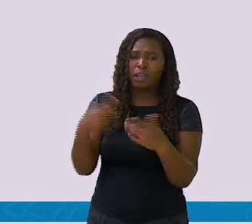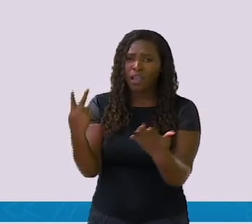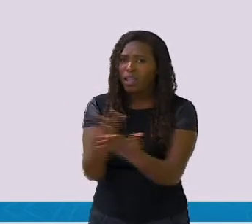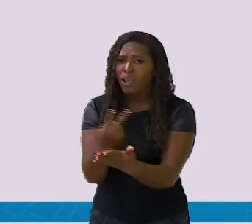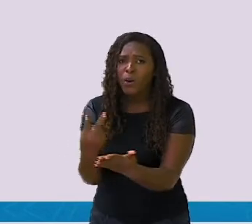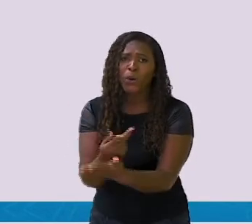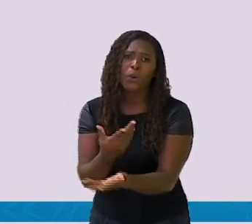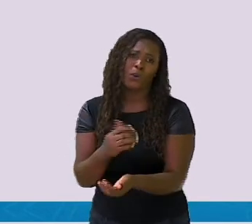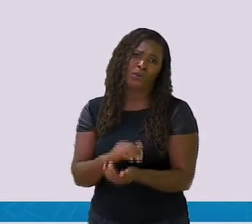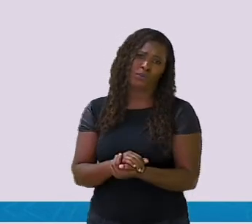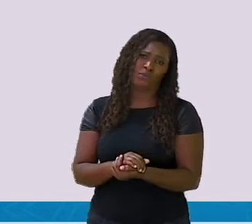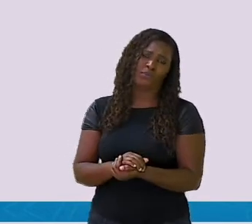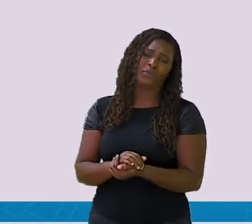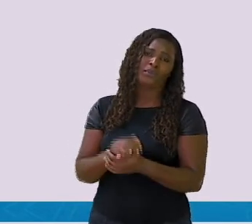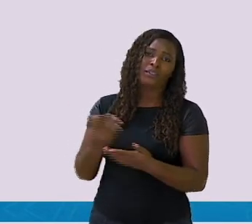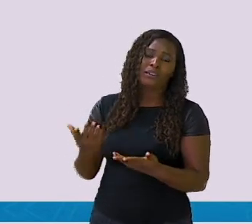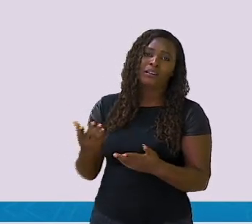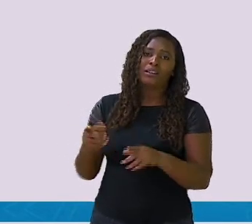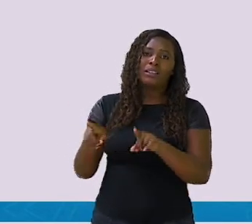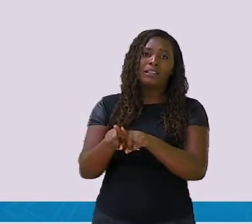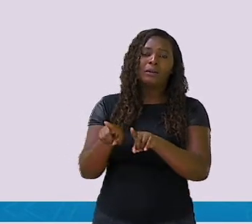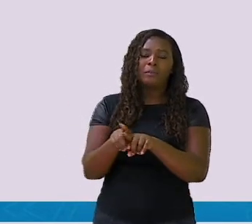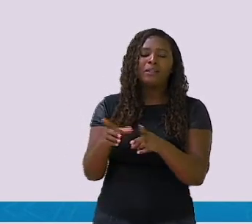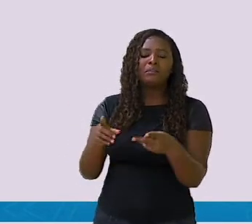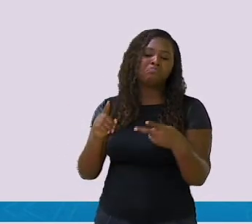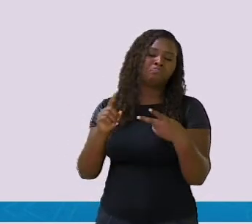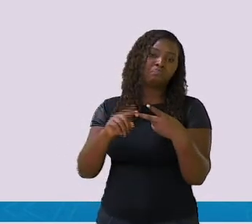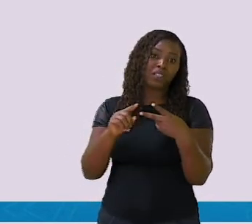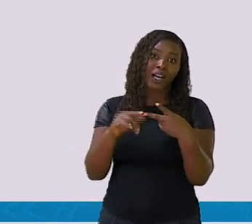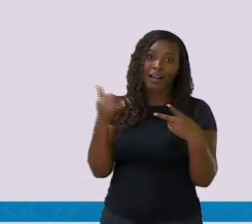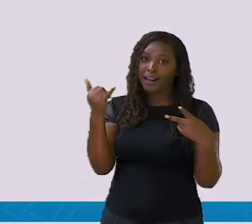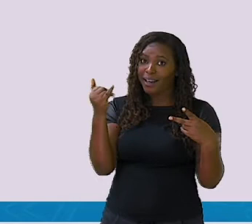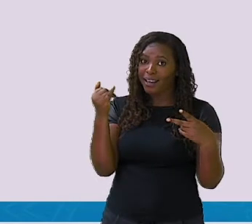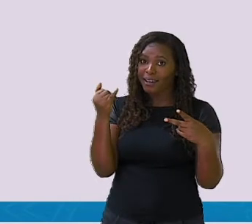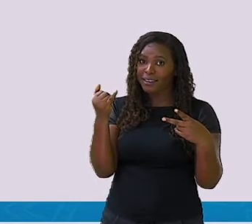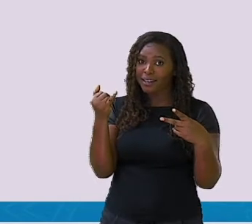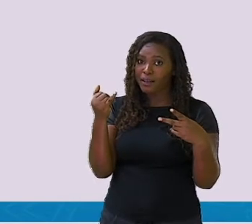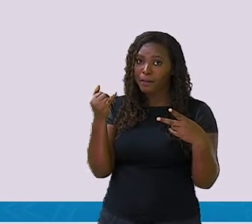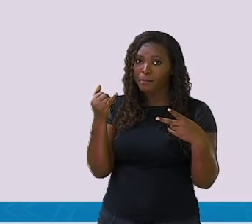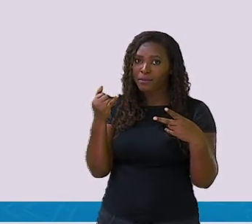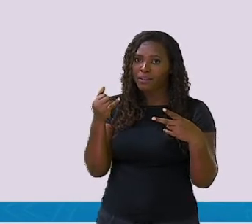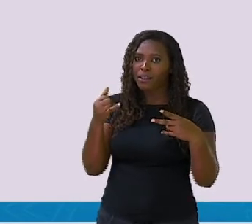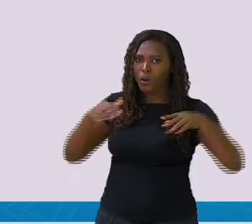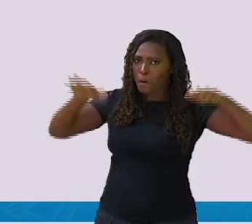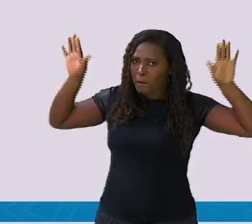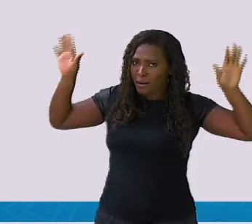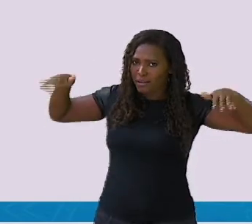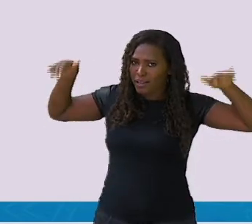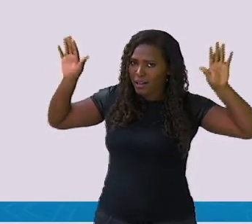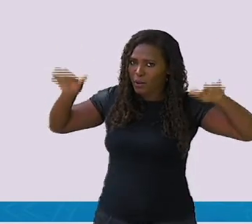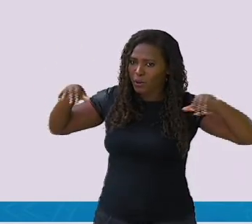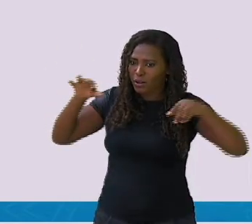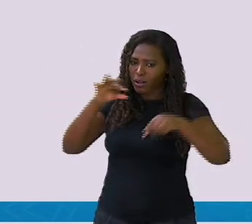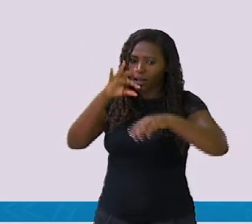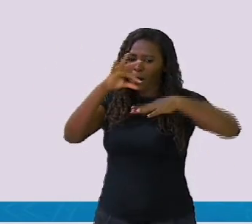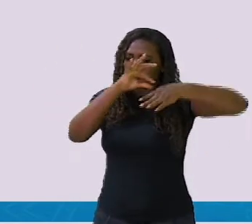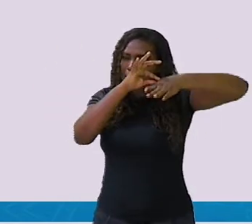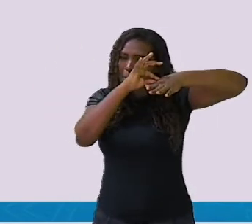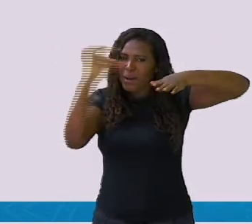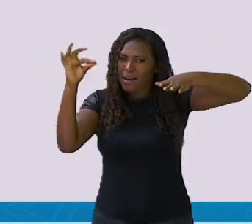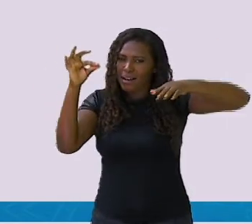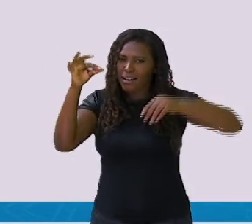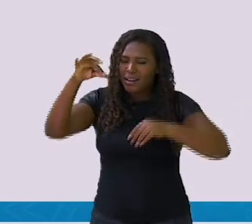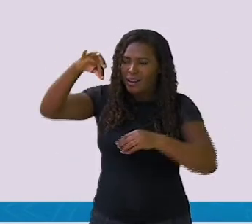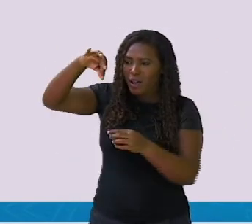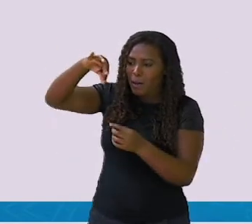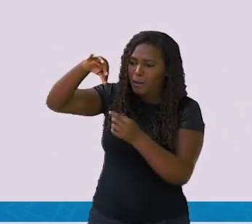as canetas eram de madeira com pena de metal, então não tinha essa caneta que a gente tem hoje,